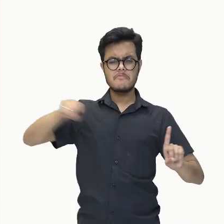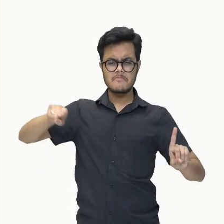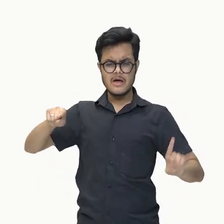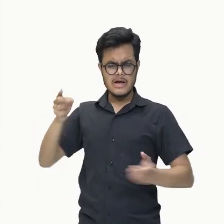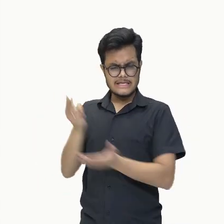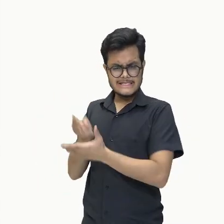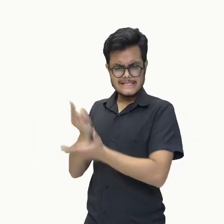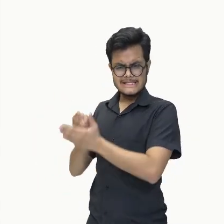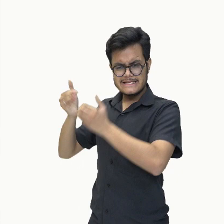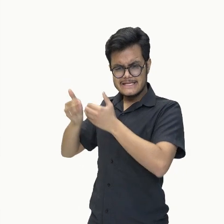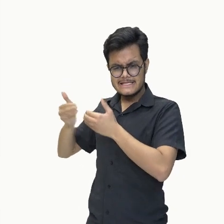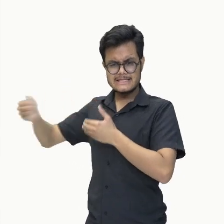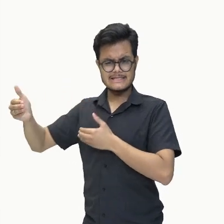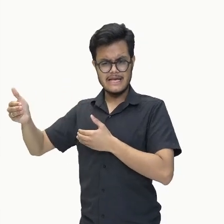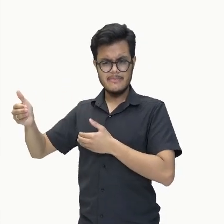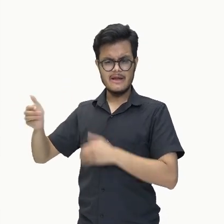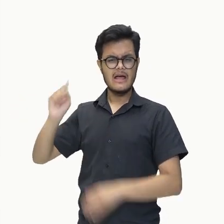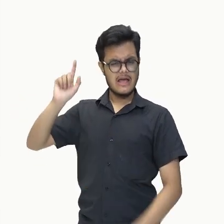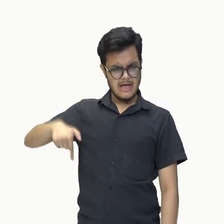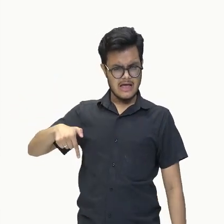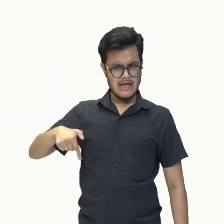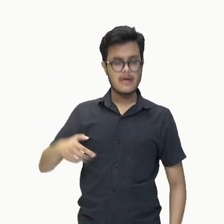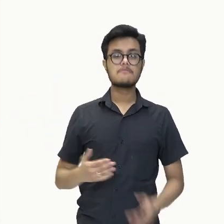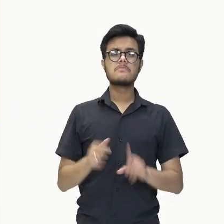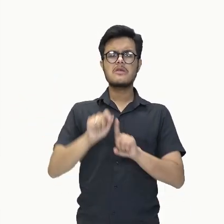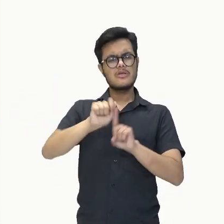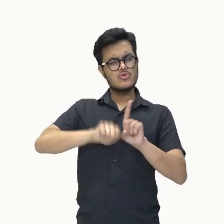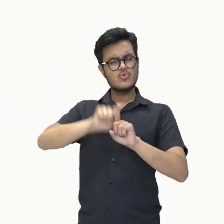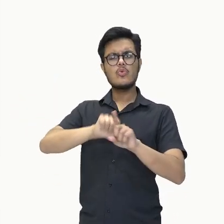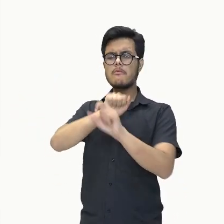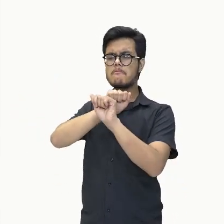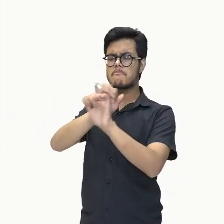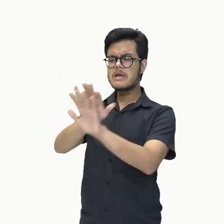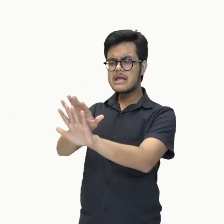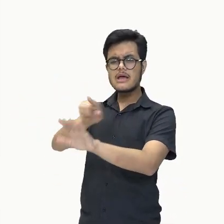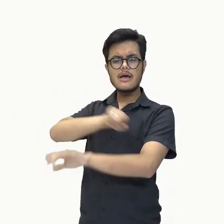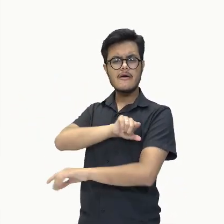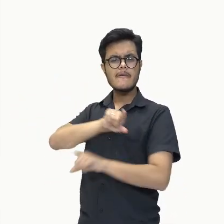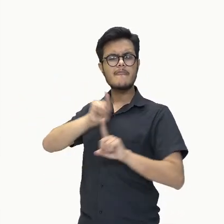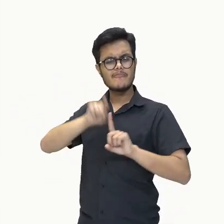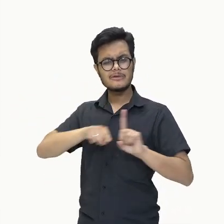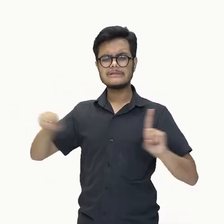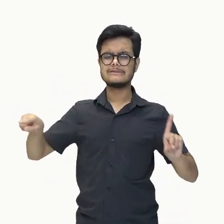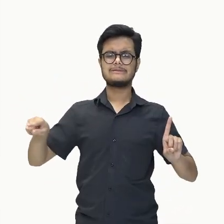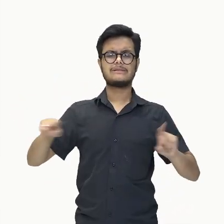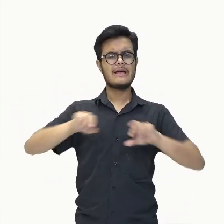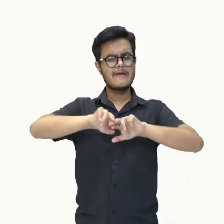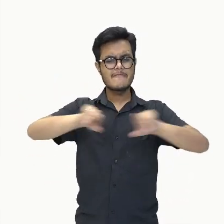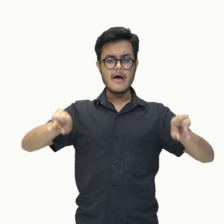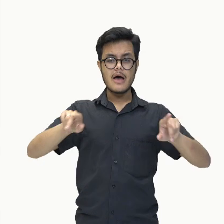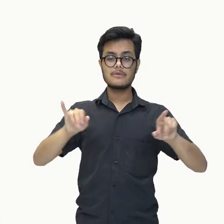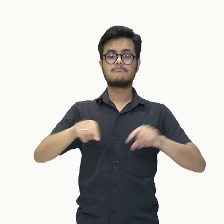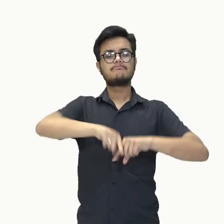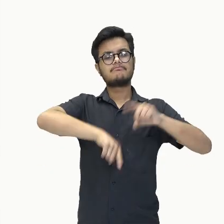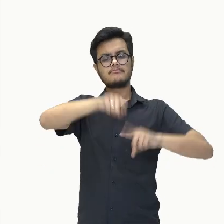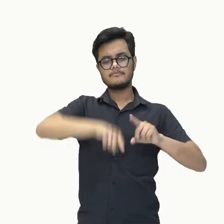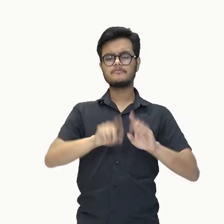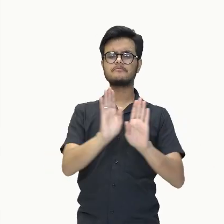continuou nos meses seguintes. Em setembro de 2023, os eletrodomésticos tiveram uma queda de